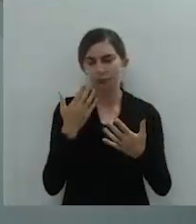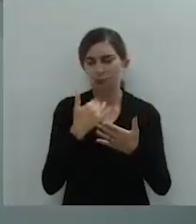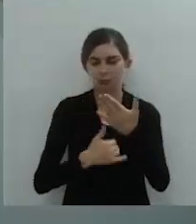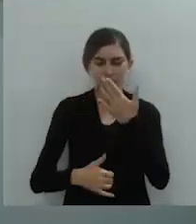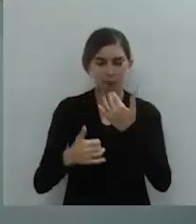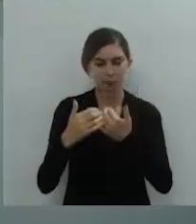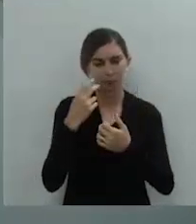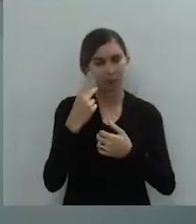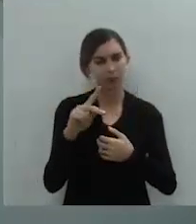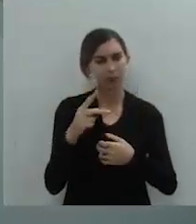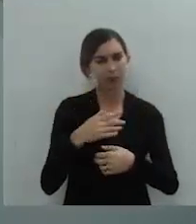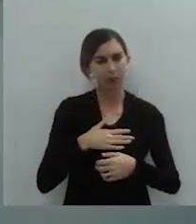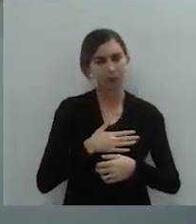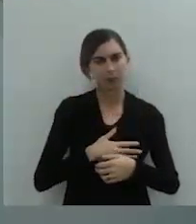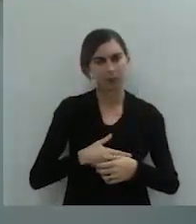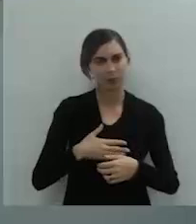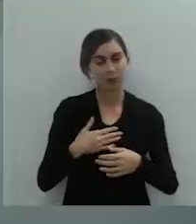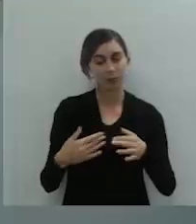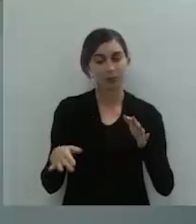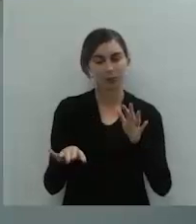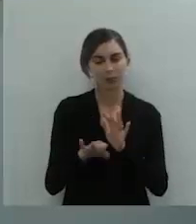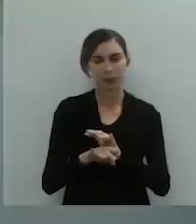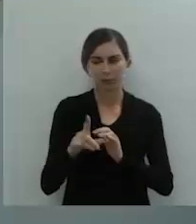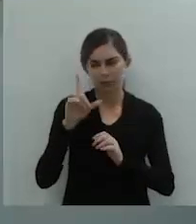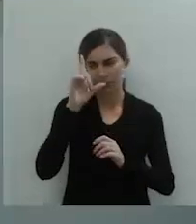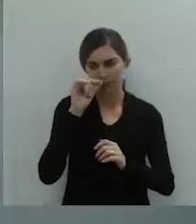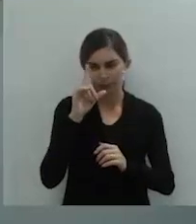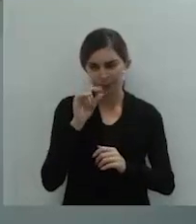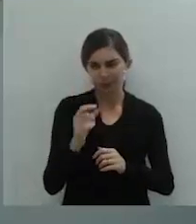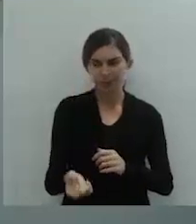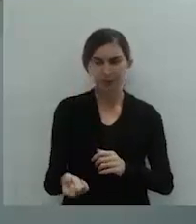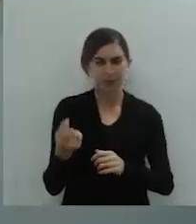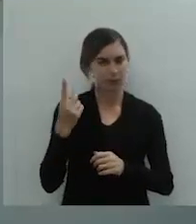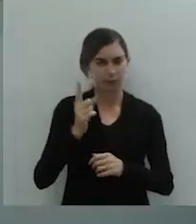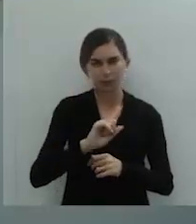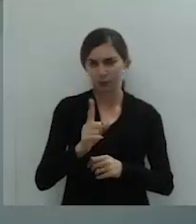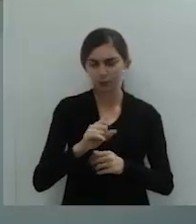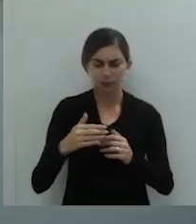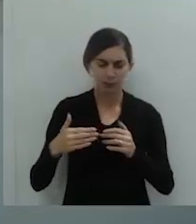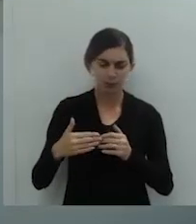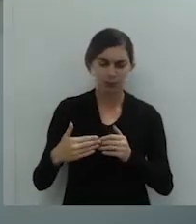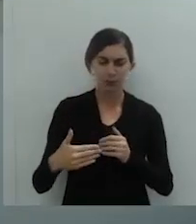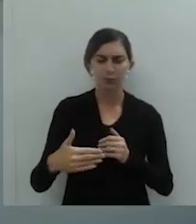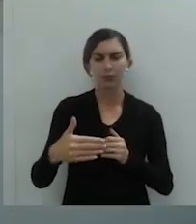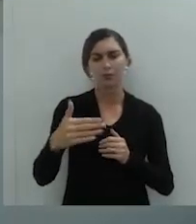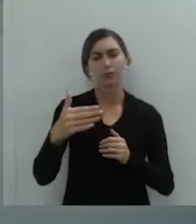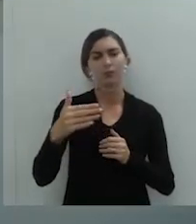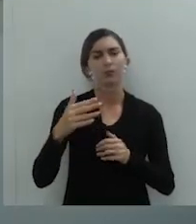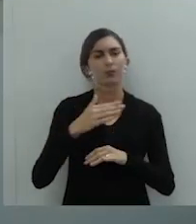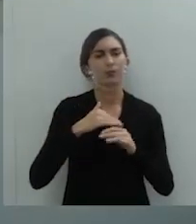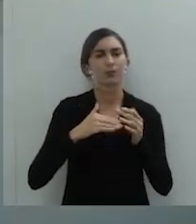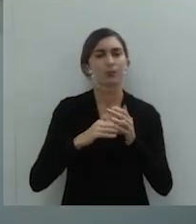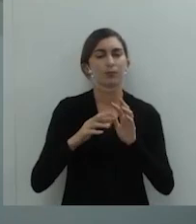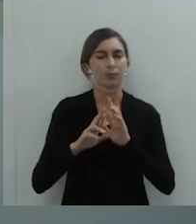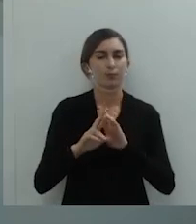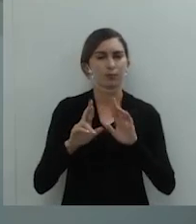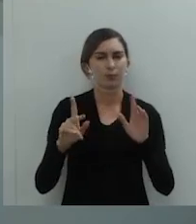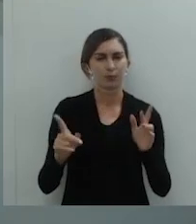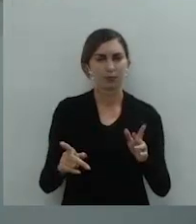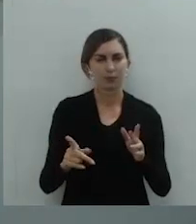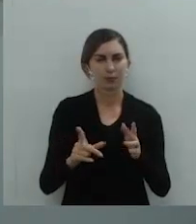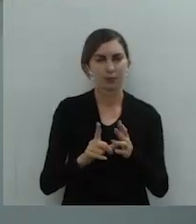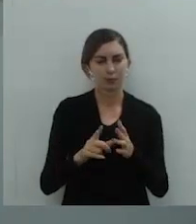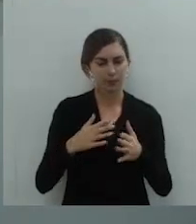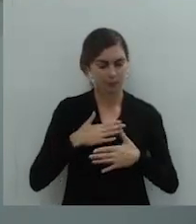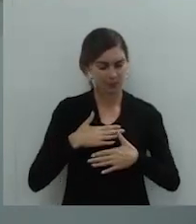comida que vocês gostam, e chega um estranho e diz: não, a partir de agora, tudo será diferente. Será